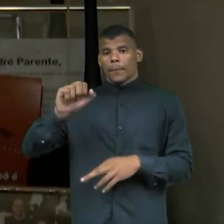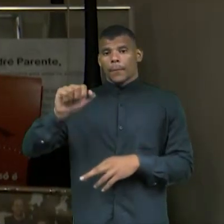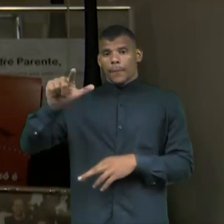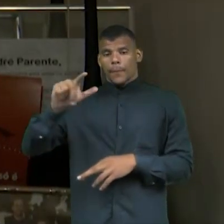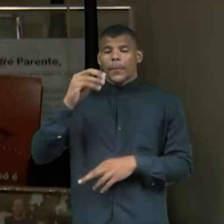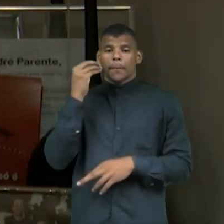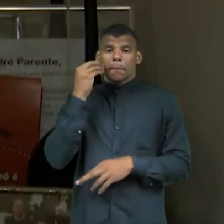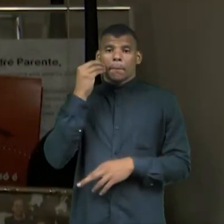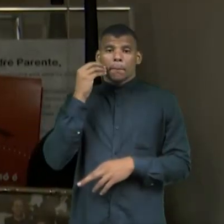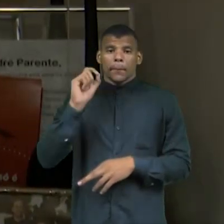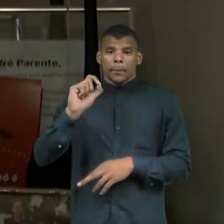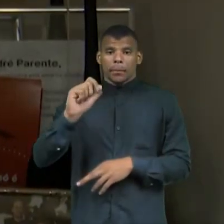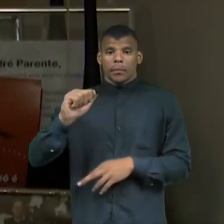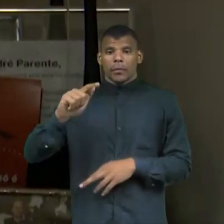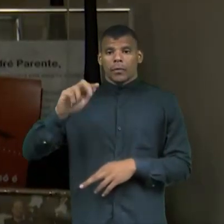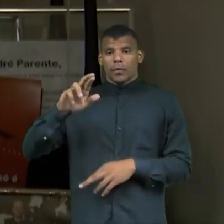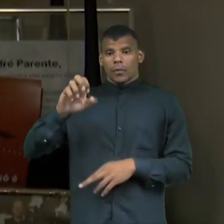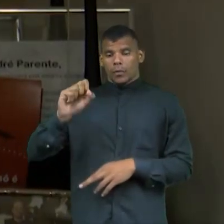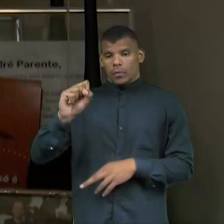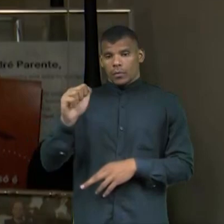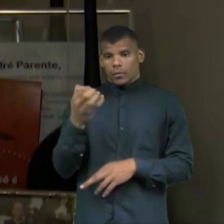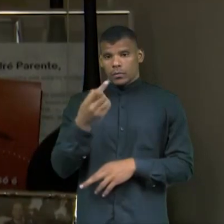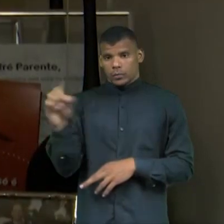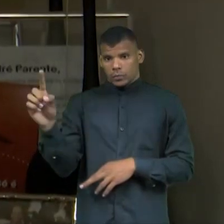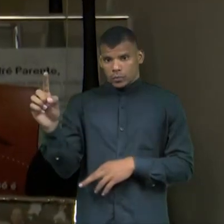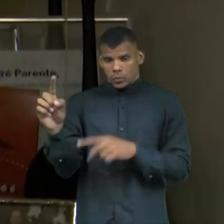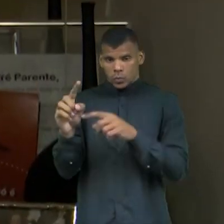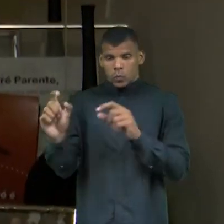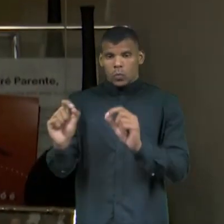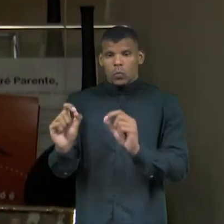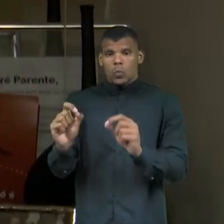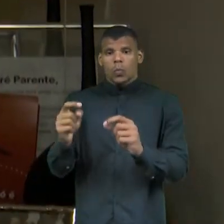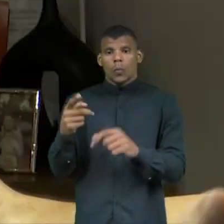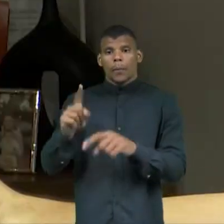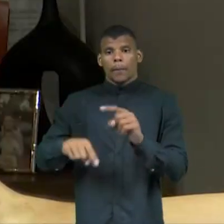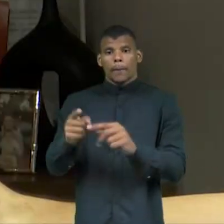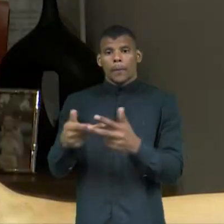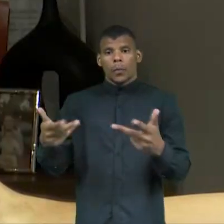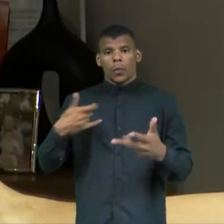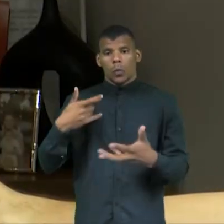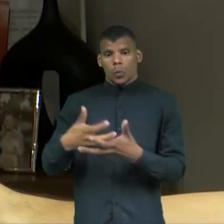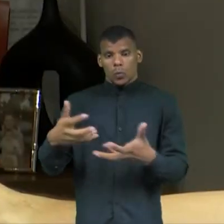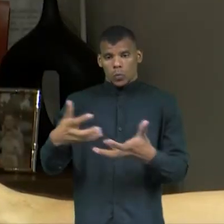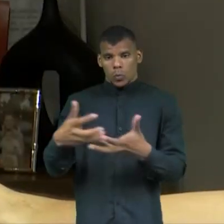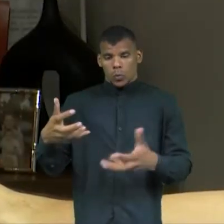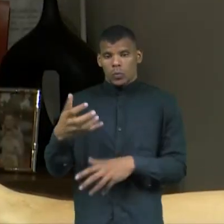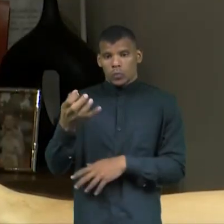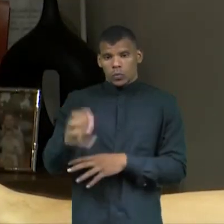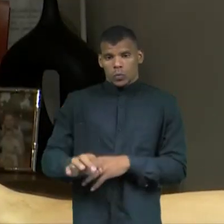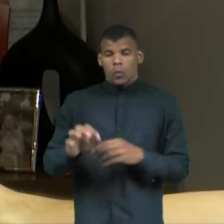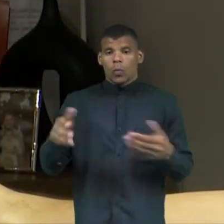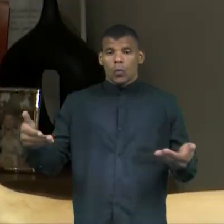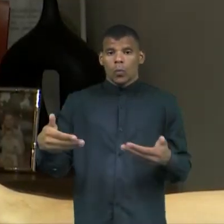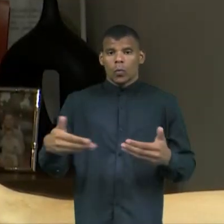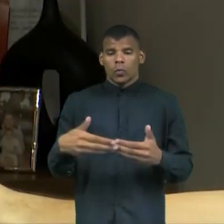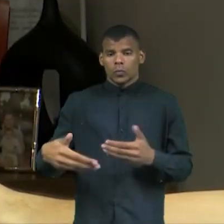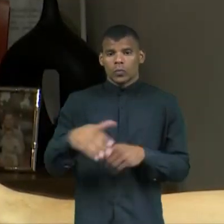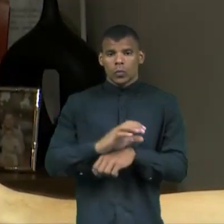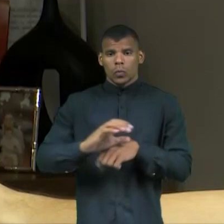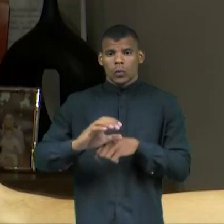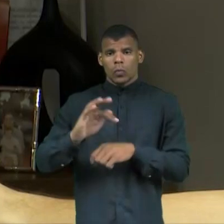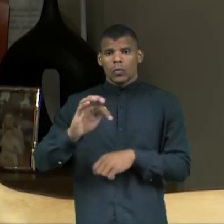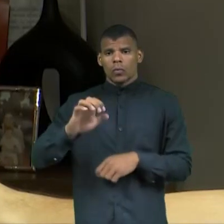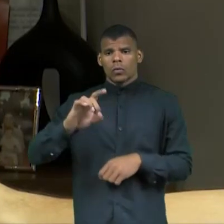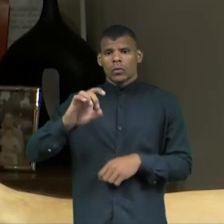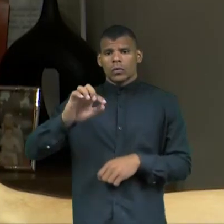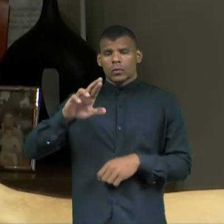pouco essa agressão na busca, né, de novos produtos para os idosos. A Constituição Federal hoje, ela prevê várias medidas aí